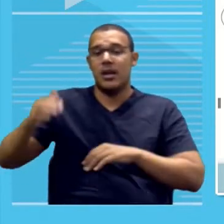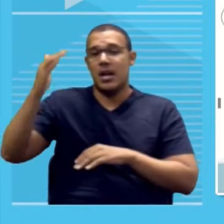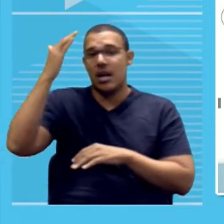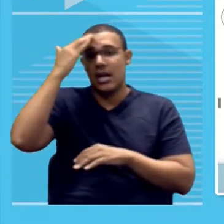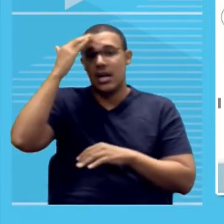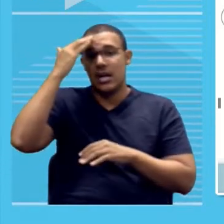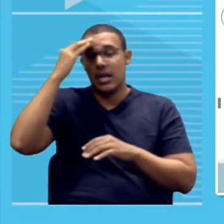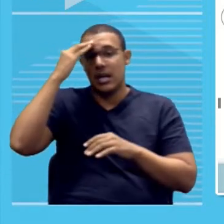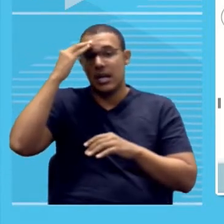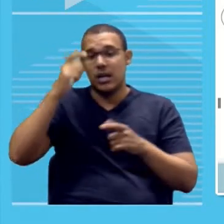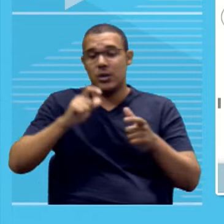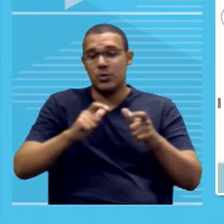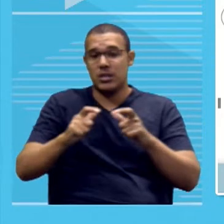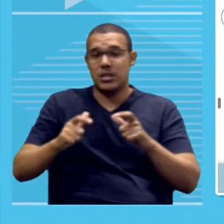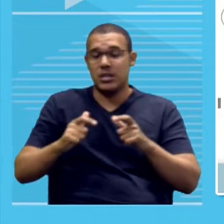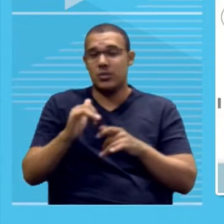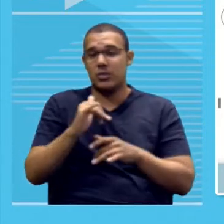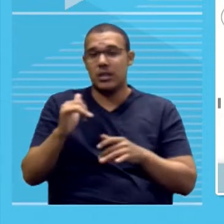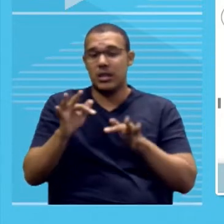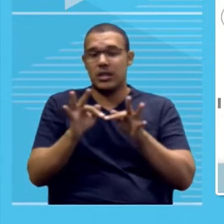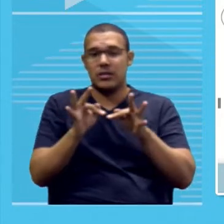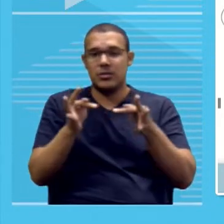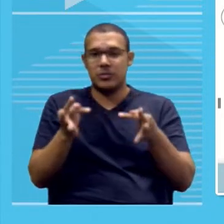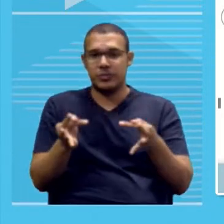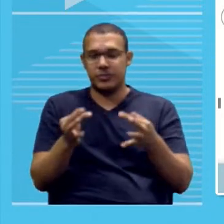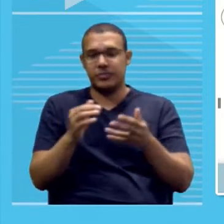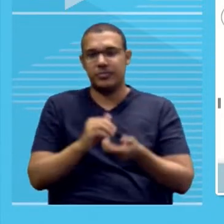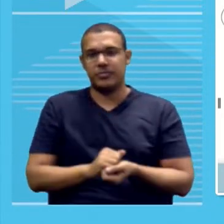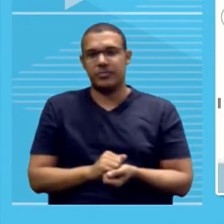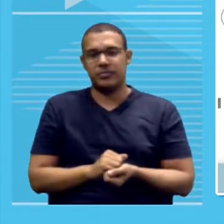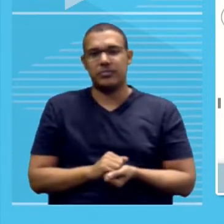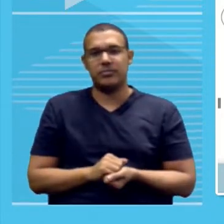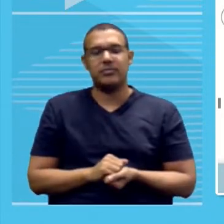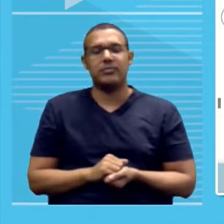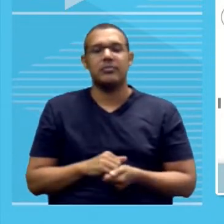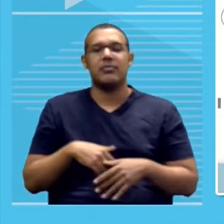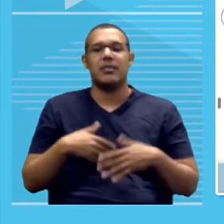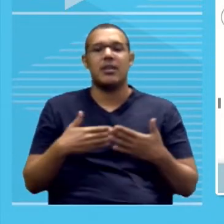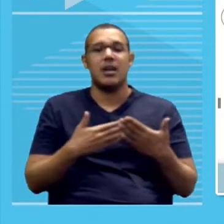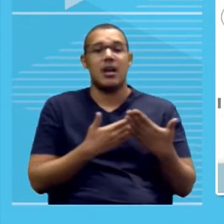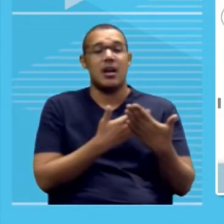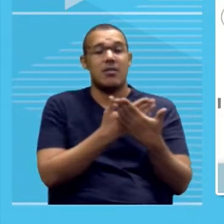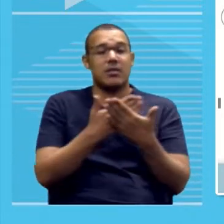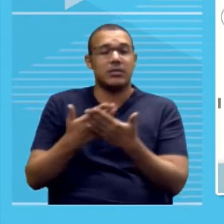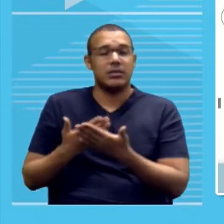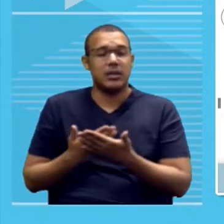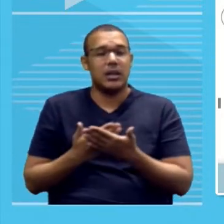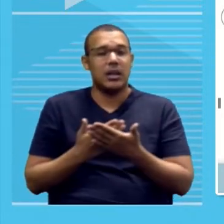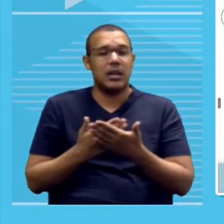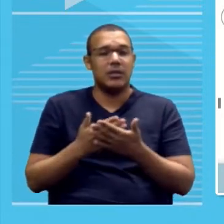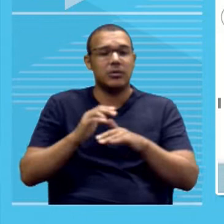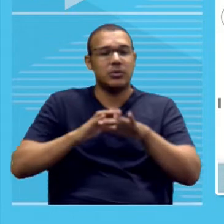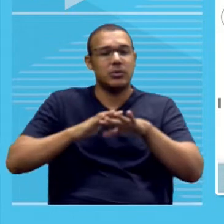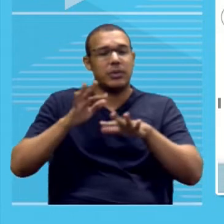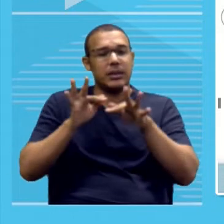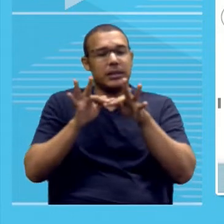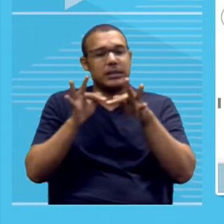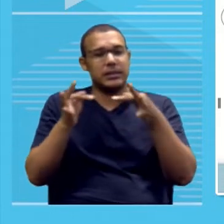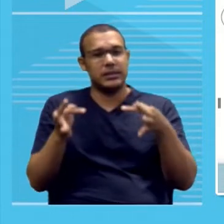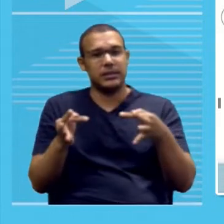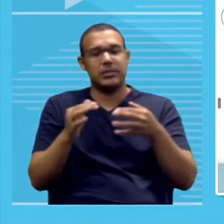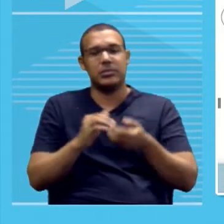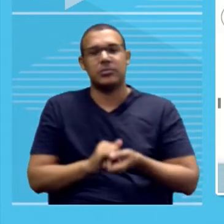circuito elétrico simples. Como eu falei para vocês, a gente vai estudar as avaliações mais simples do sistema.